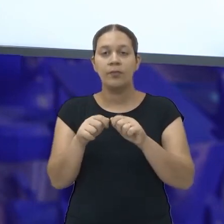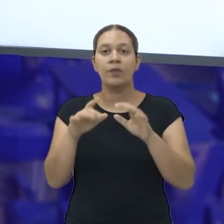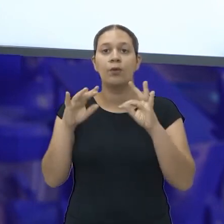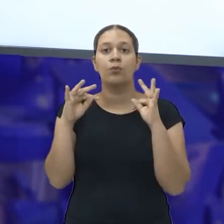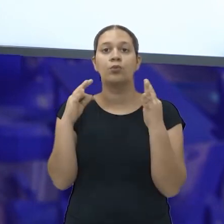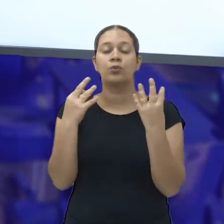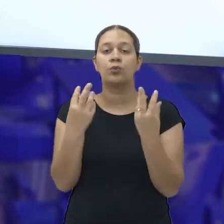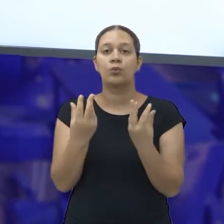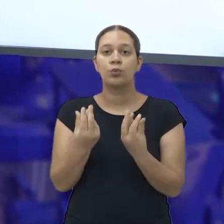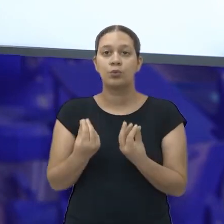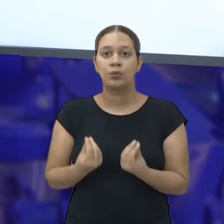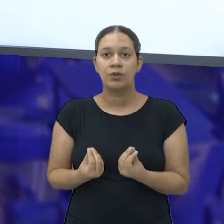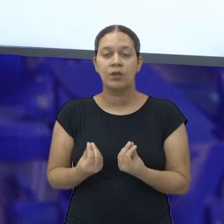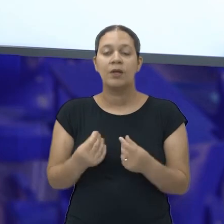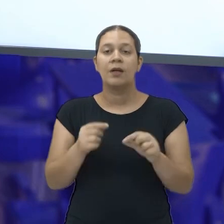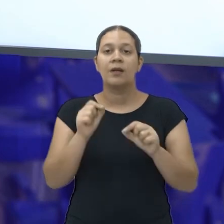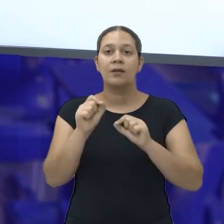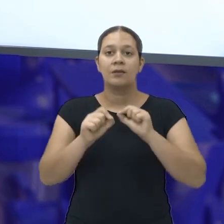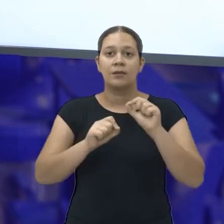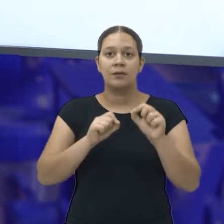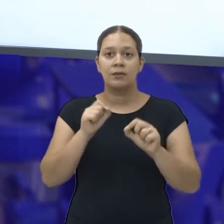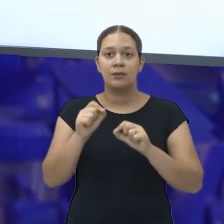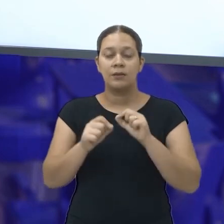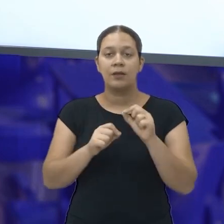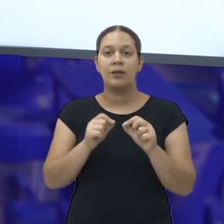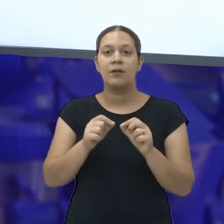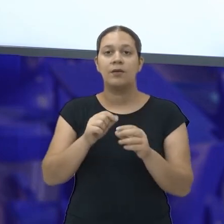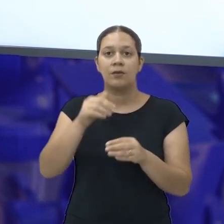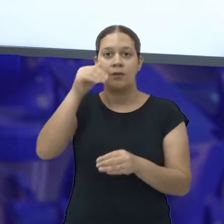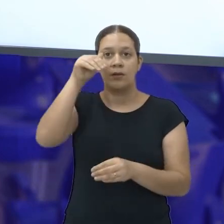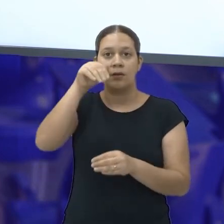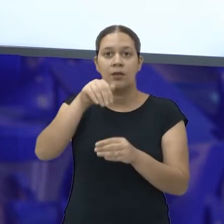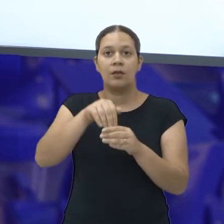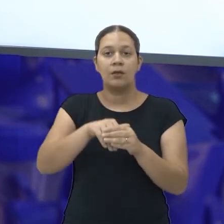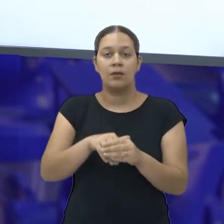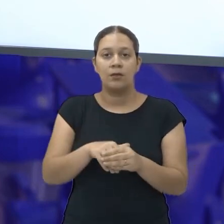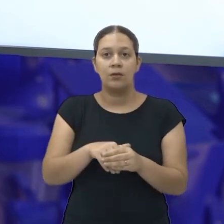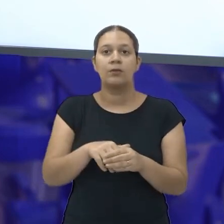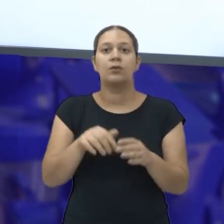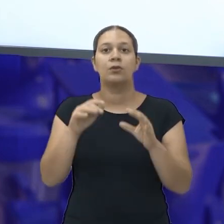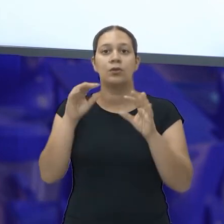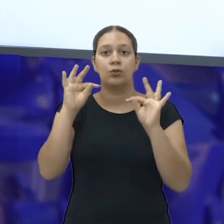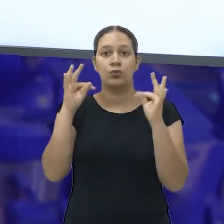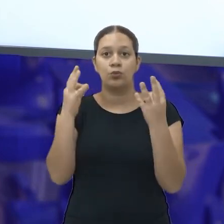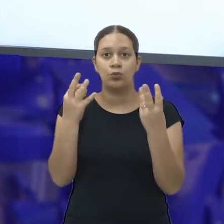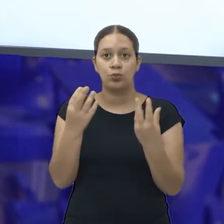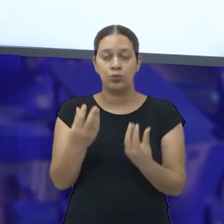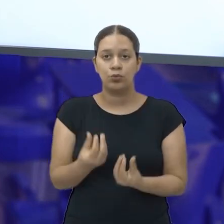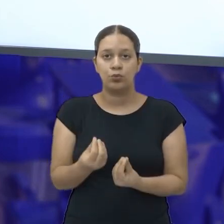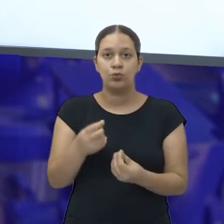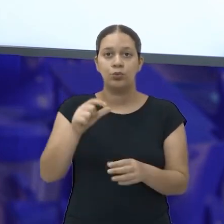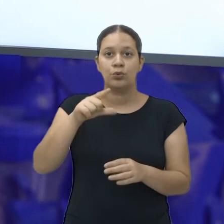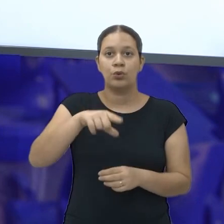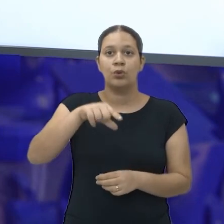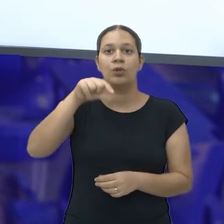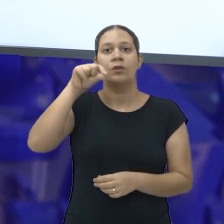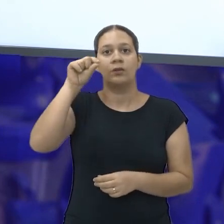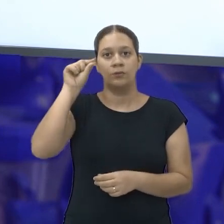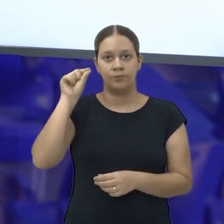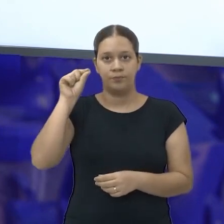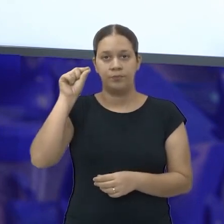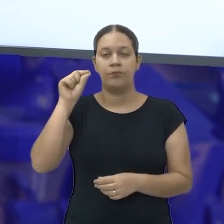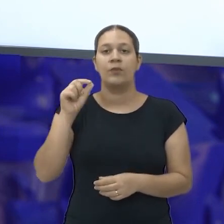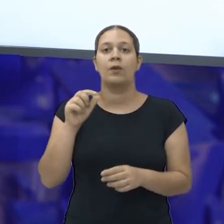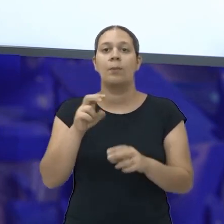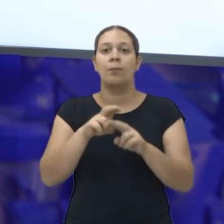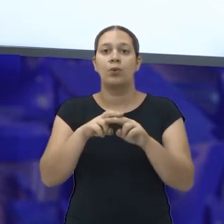todos, levando-se em conta que quem é eleito vai governar para todos e não para